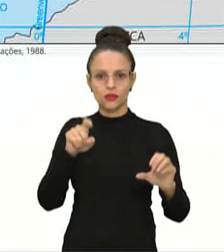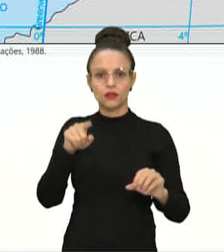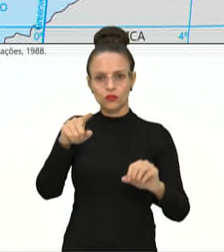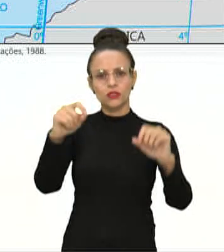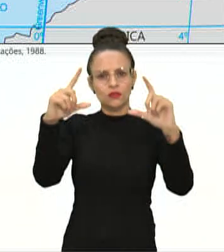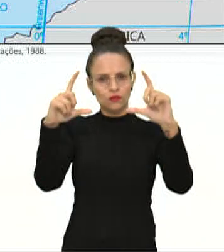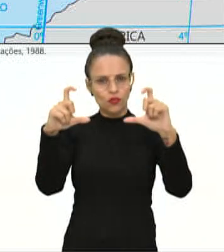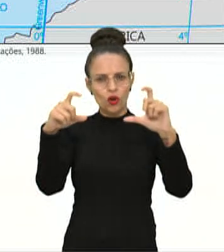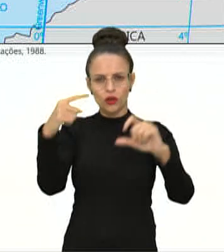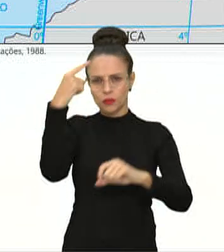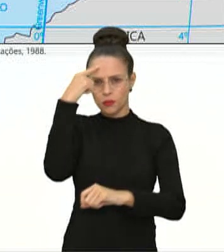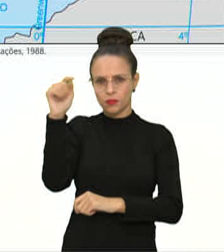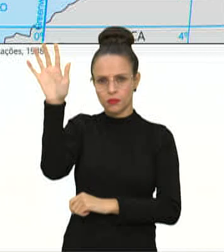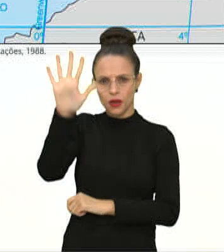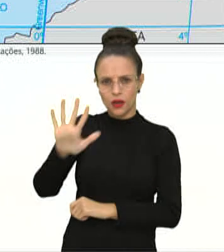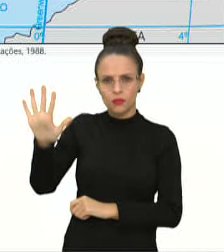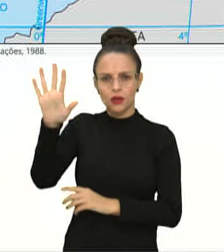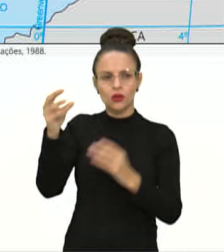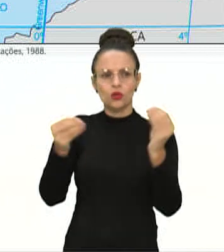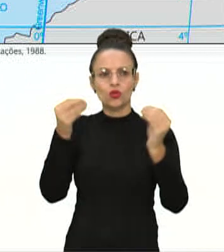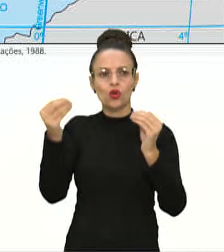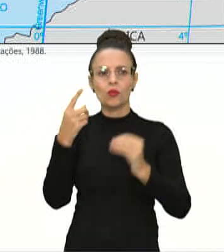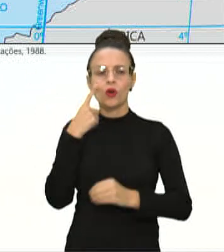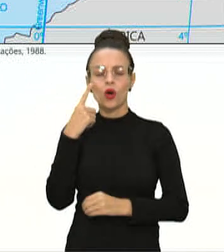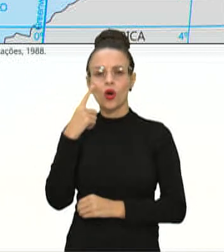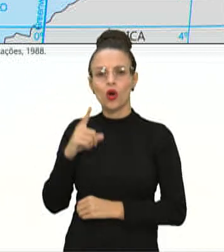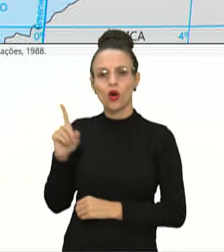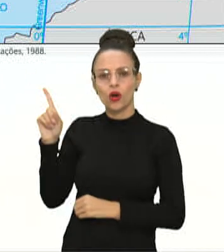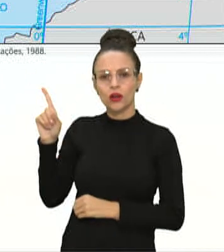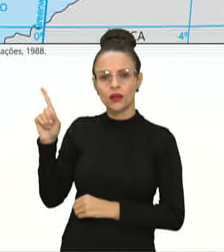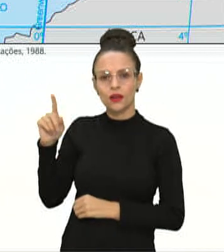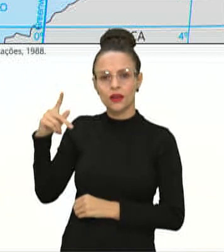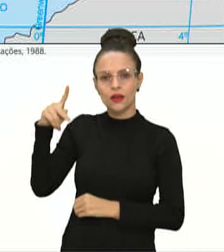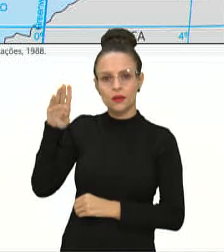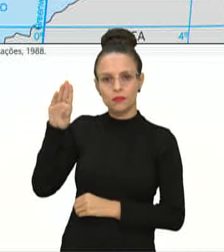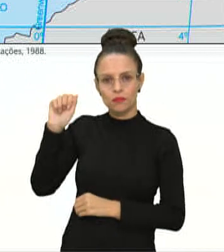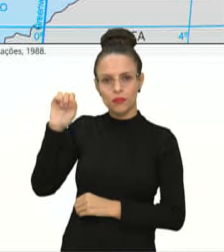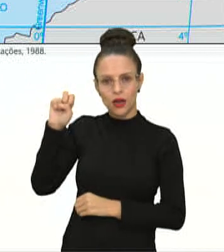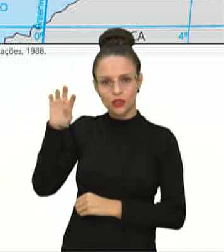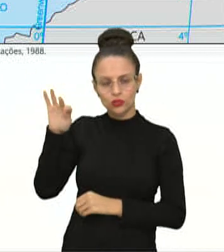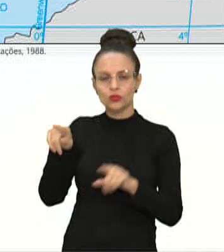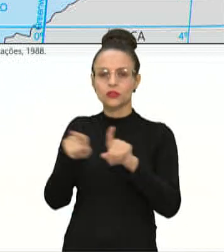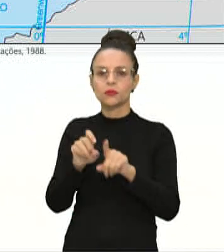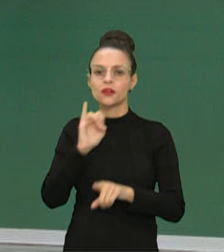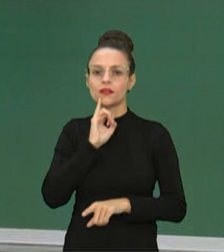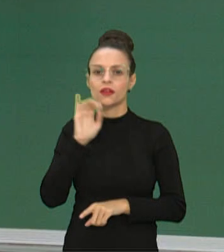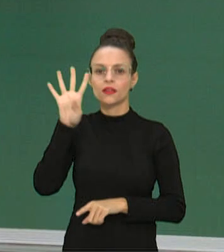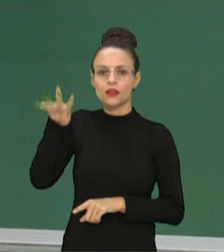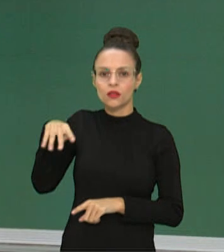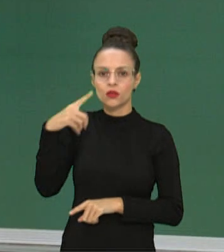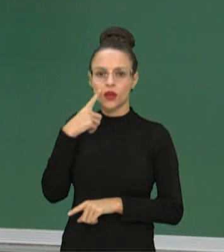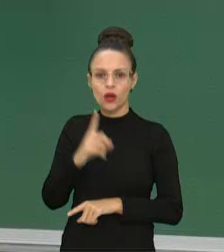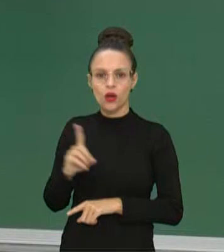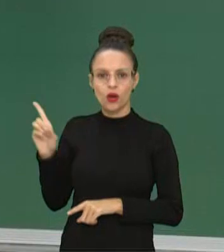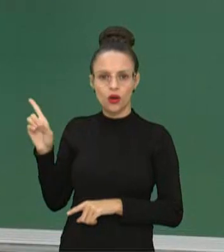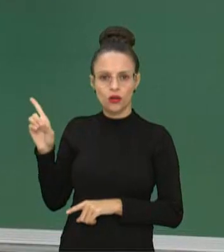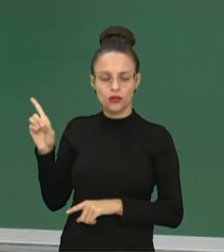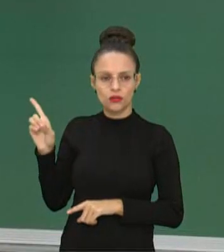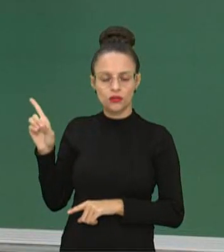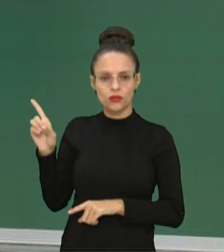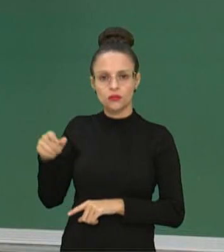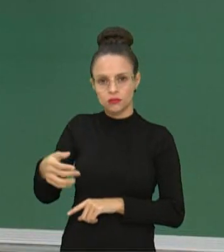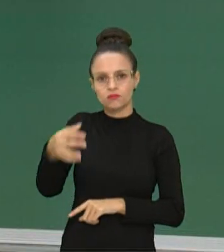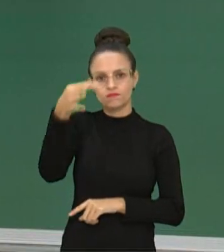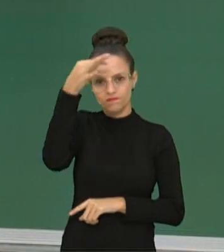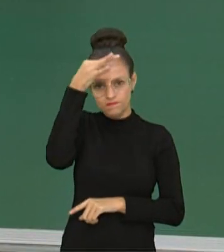fotografia mental deste mapa da posição tanto do País Basco quanto da Catalunha. Tem que estar registrado no teu